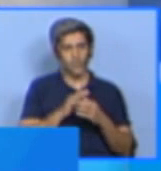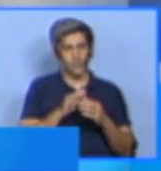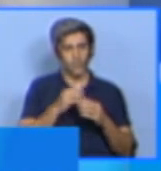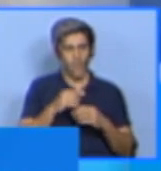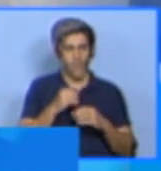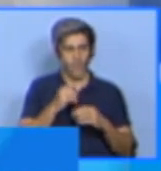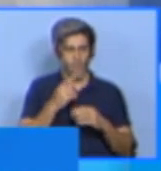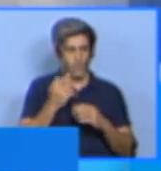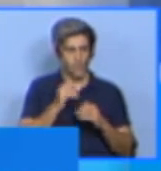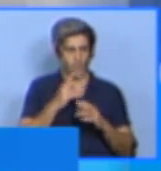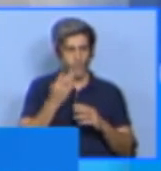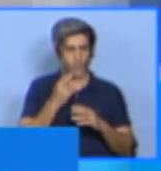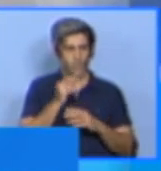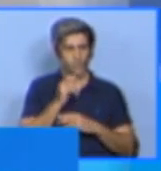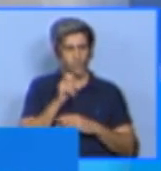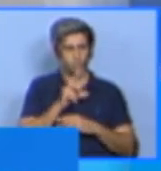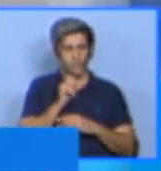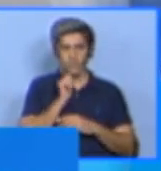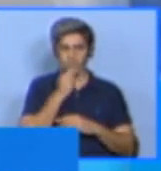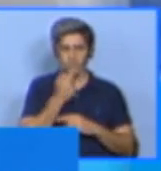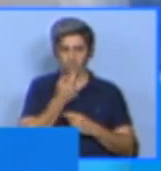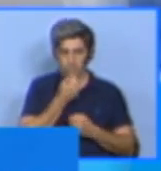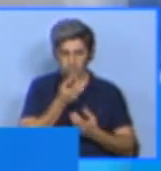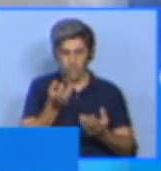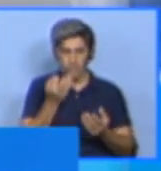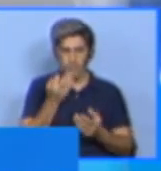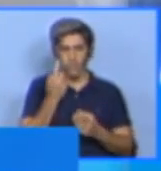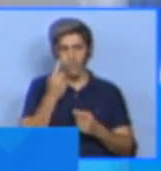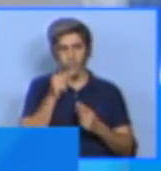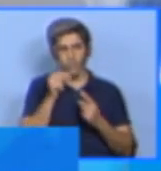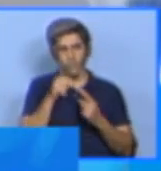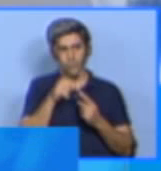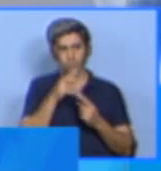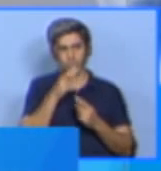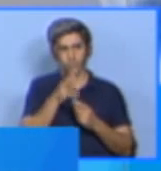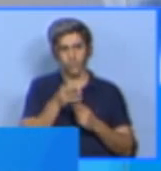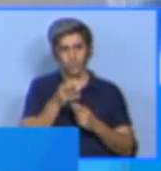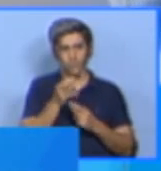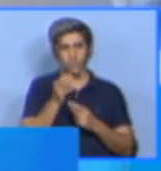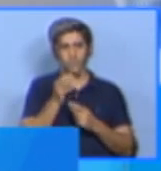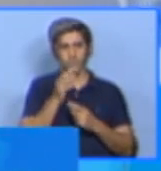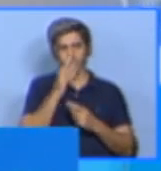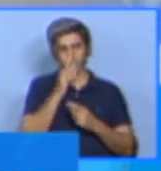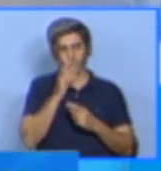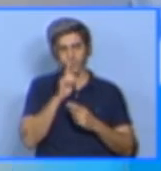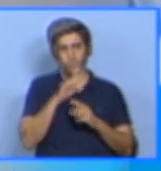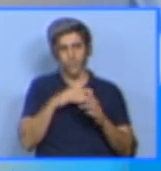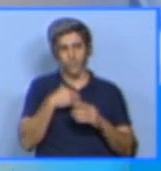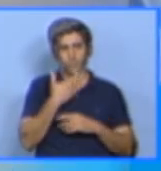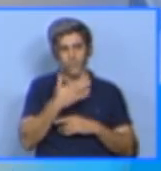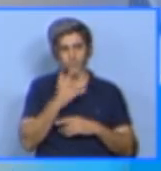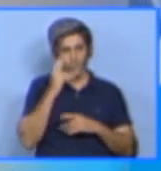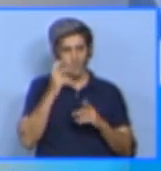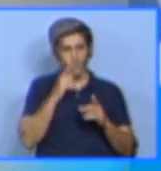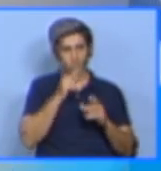porque justamente foi a 13 de julho que foi revelado o segredo, onde havia uma profecia e se não fizessem o que eu vos peço, a